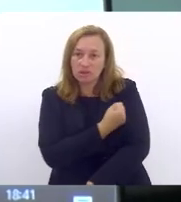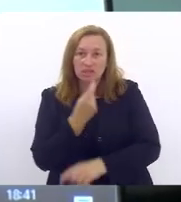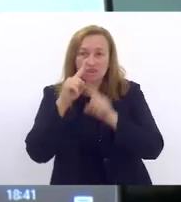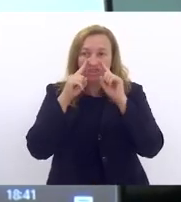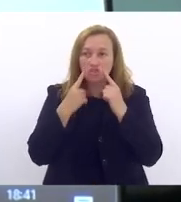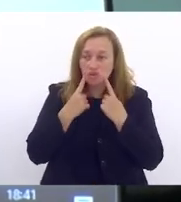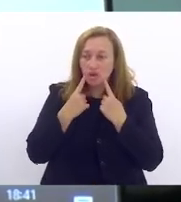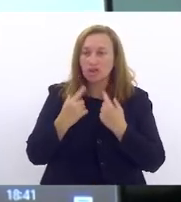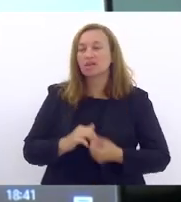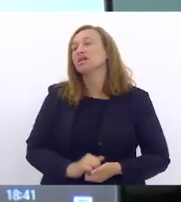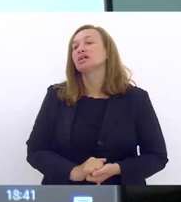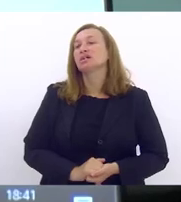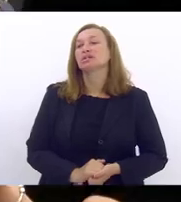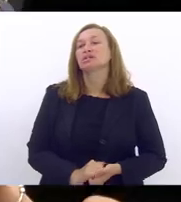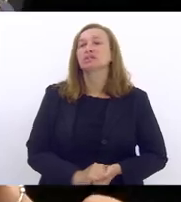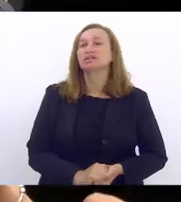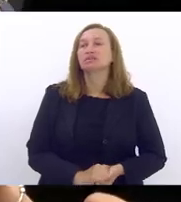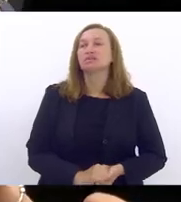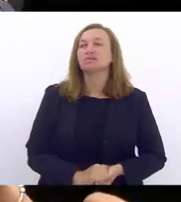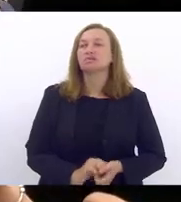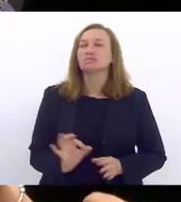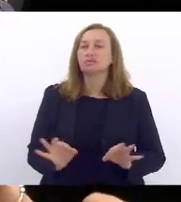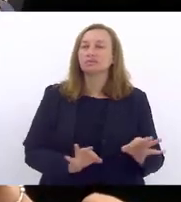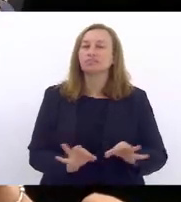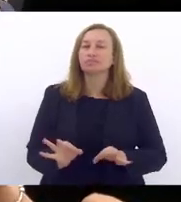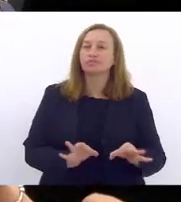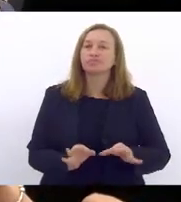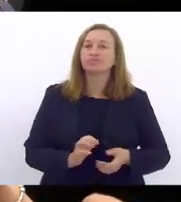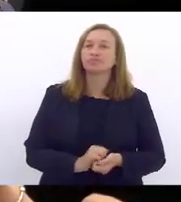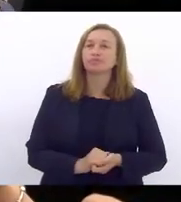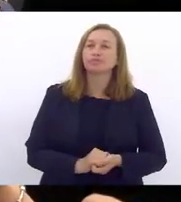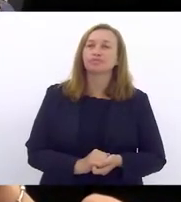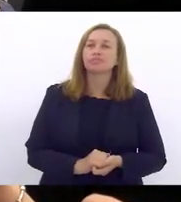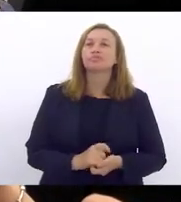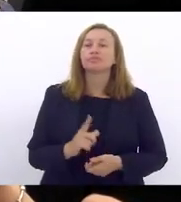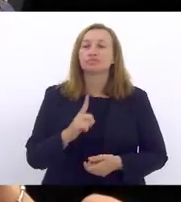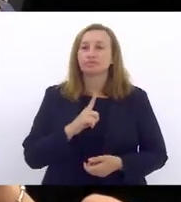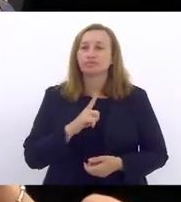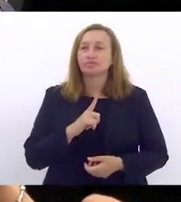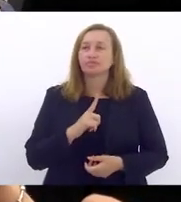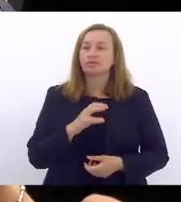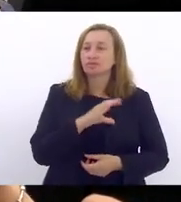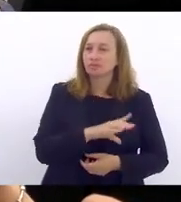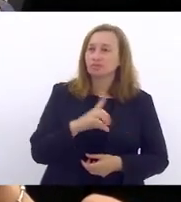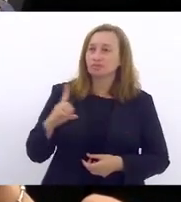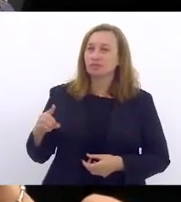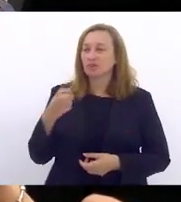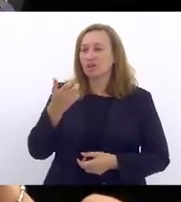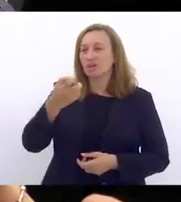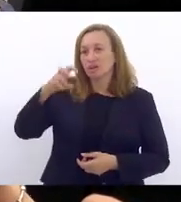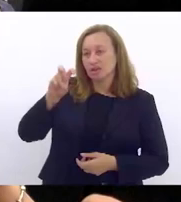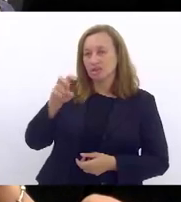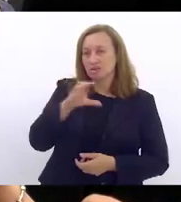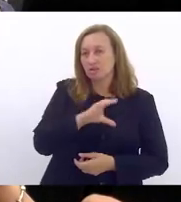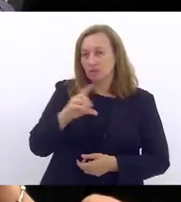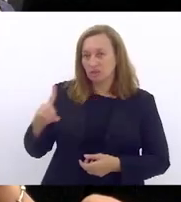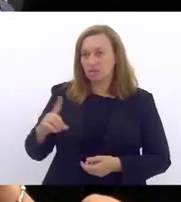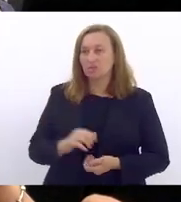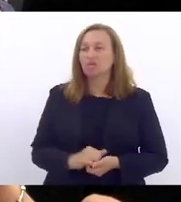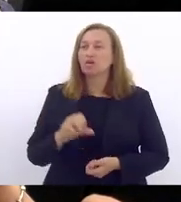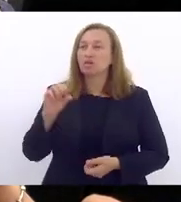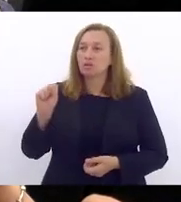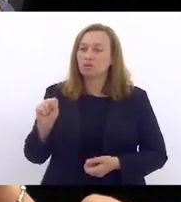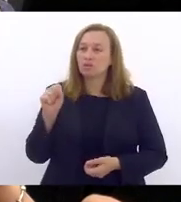chora, a gente se organiza internamente. Temos atualmente uma coordenação com 15 coordenadoras e